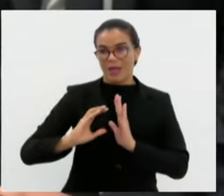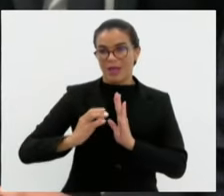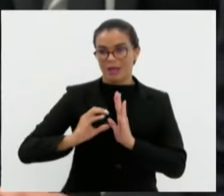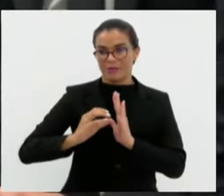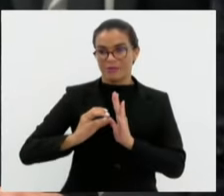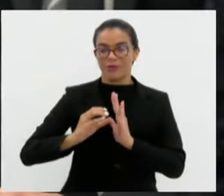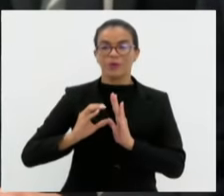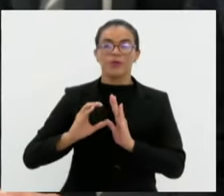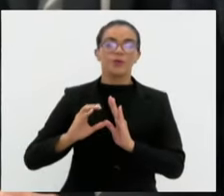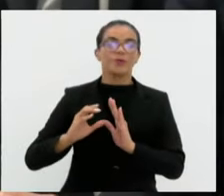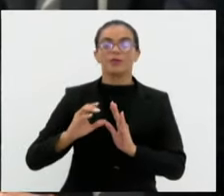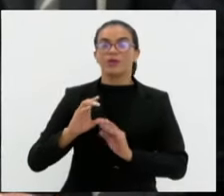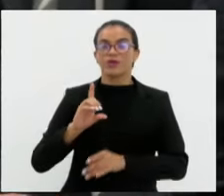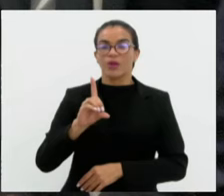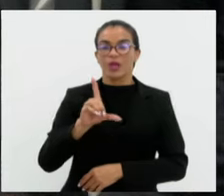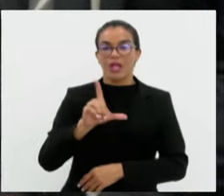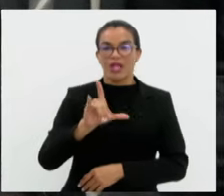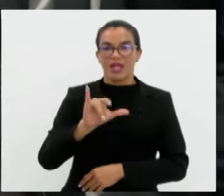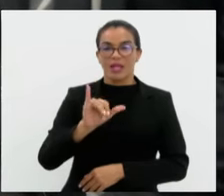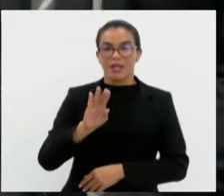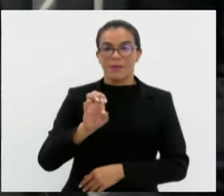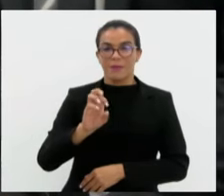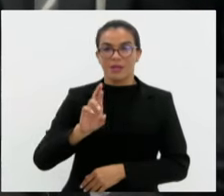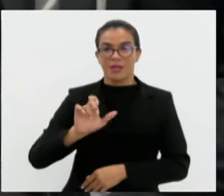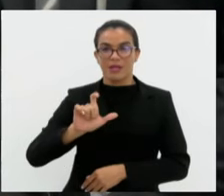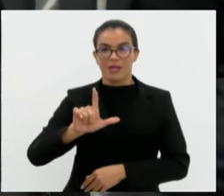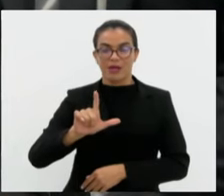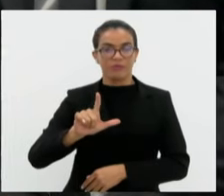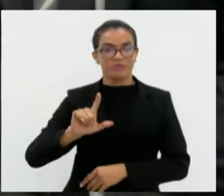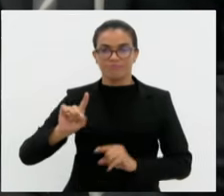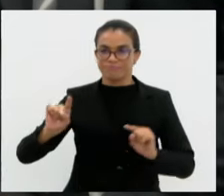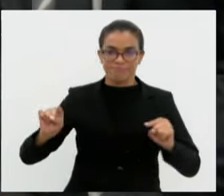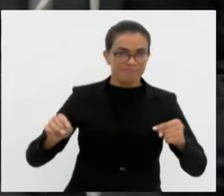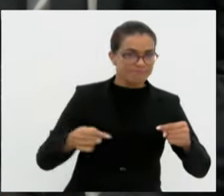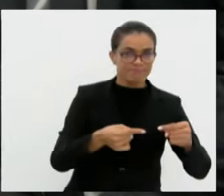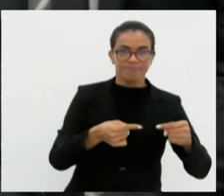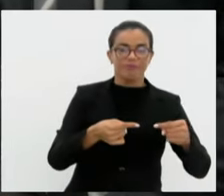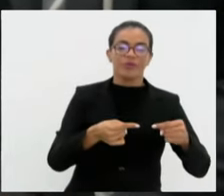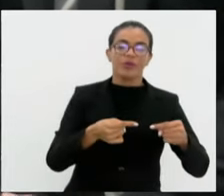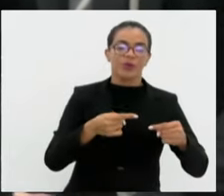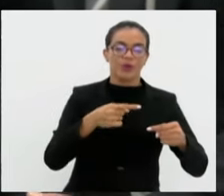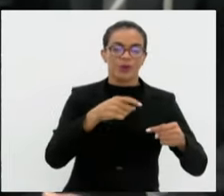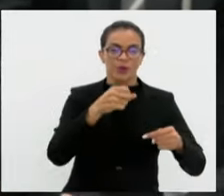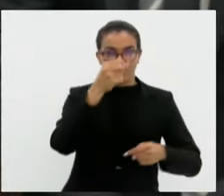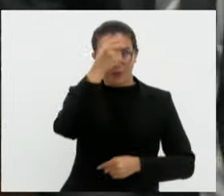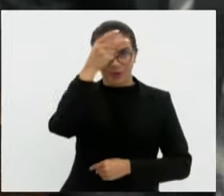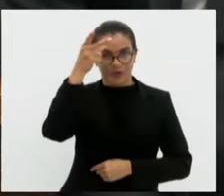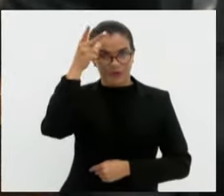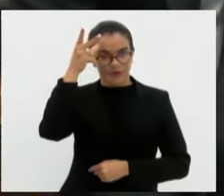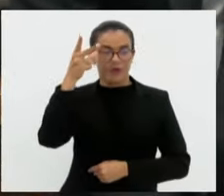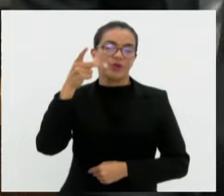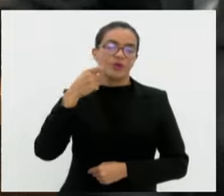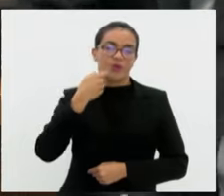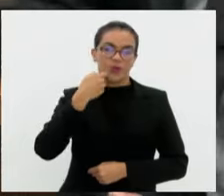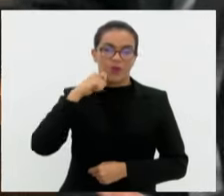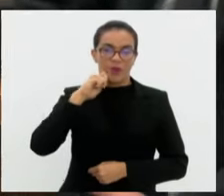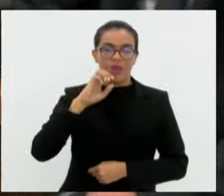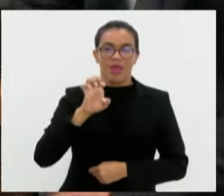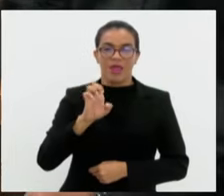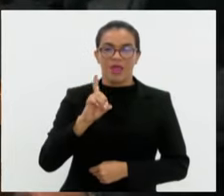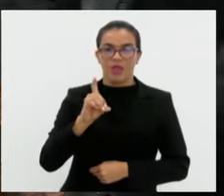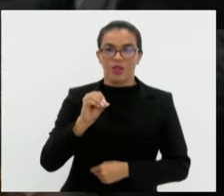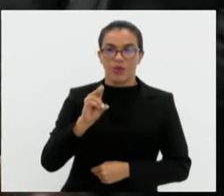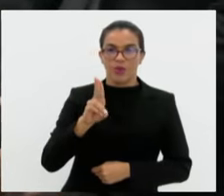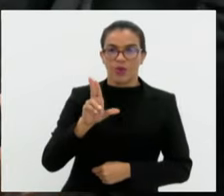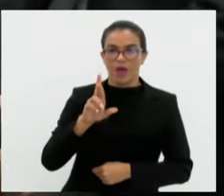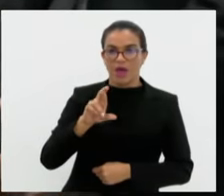na Alerj vem reiterar ser oposição ao grupo político do prefeito do Rio de Janeiro, Eduardo Paes, do qual faz